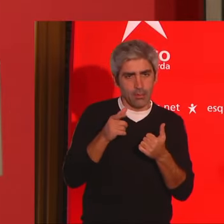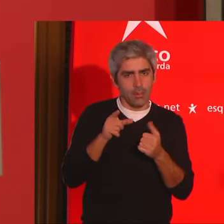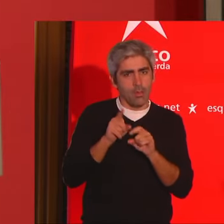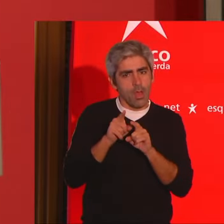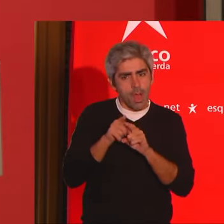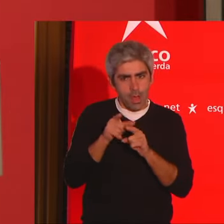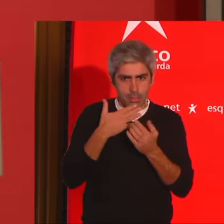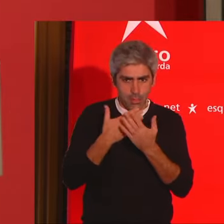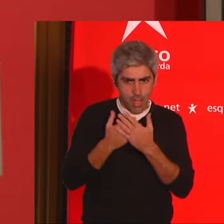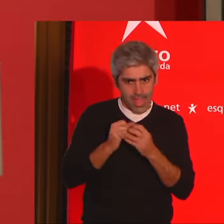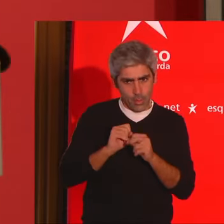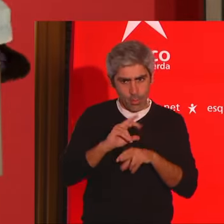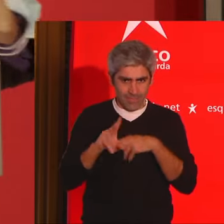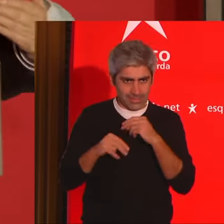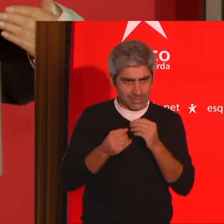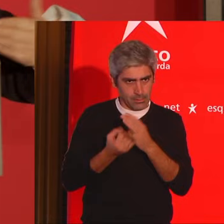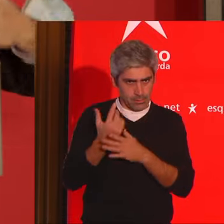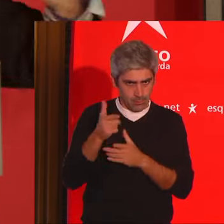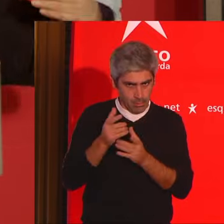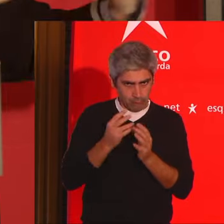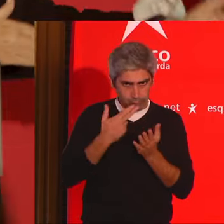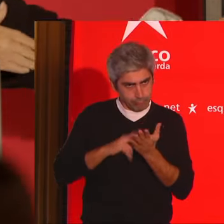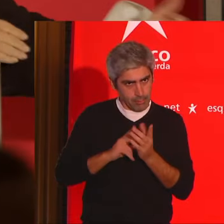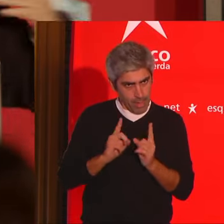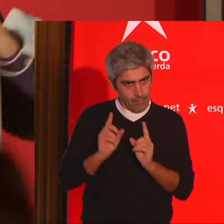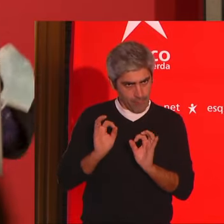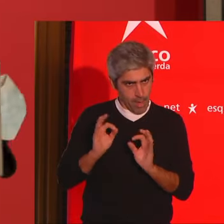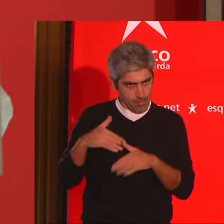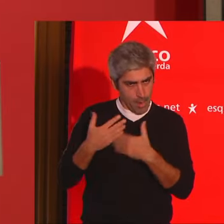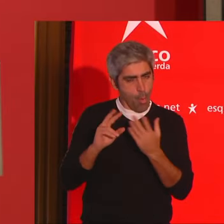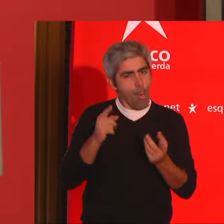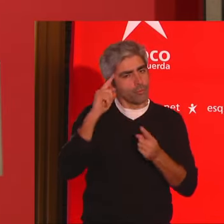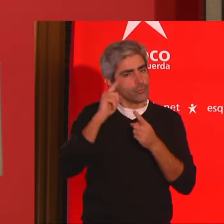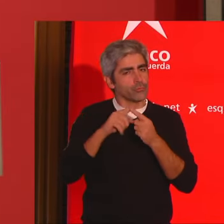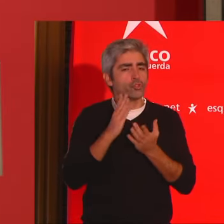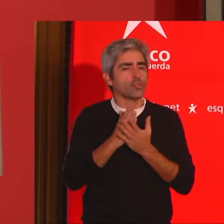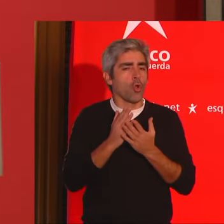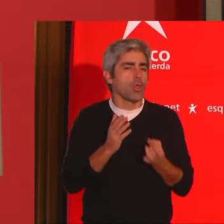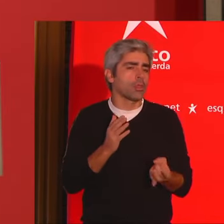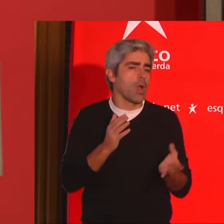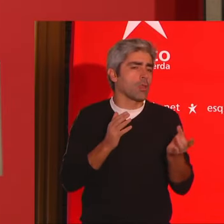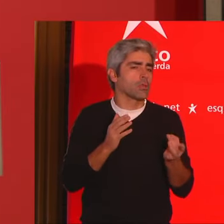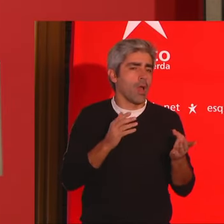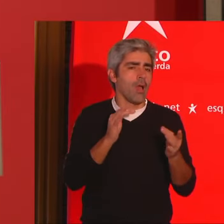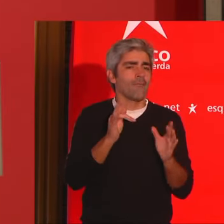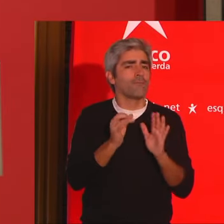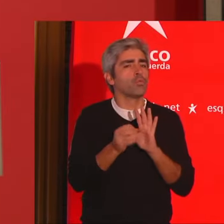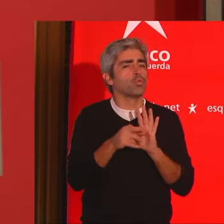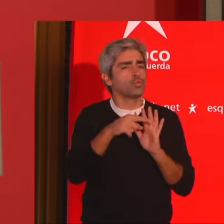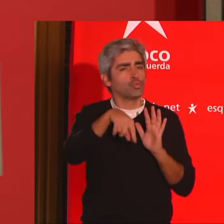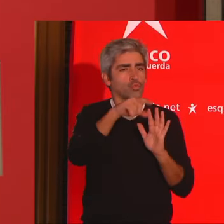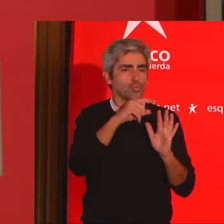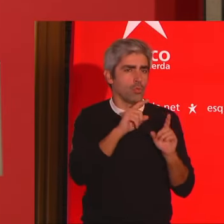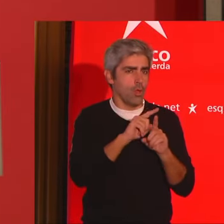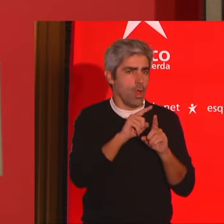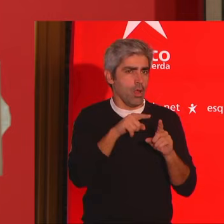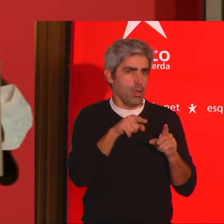promover inovação e não só apenas borlas fiscais para os tais fundos a quem se